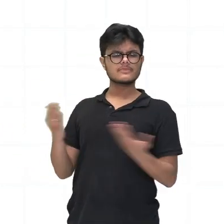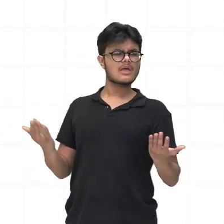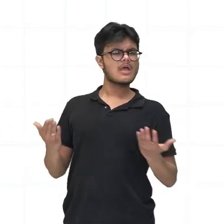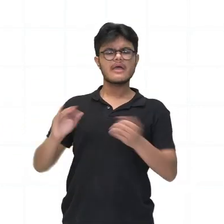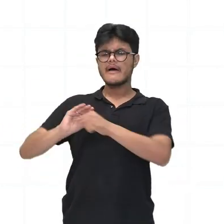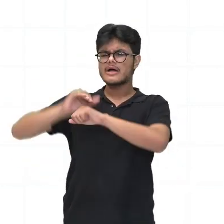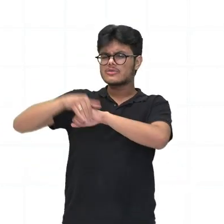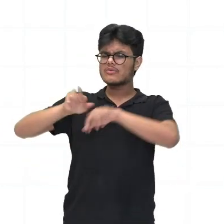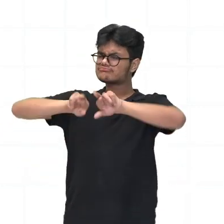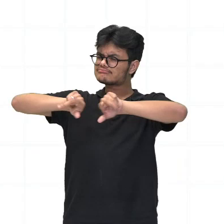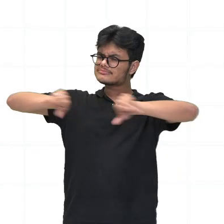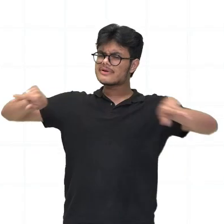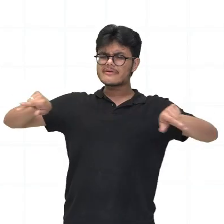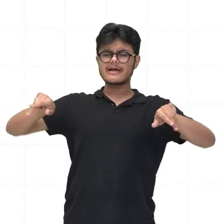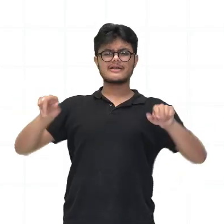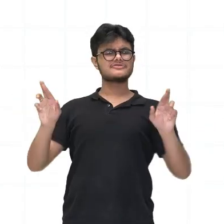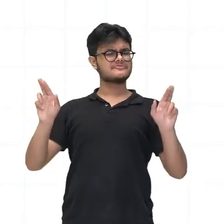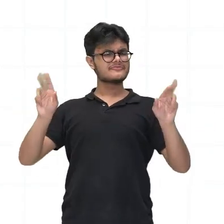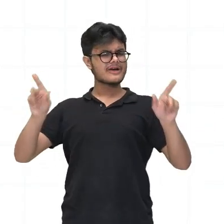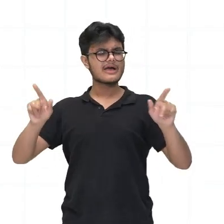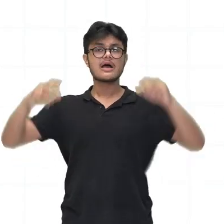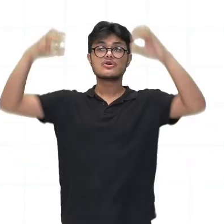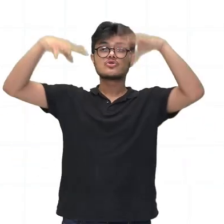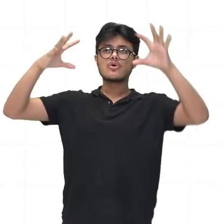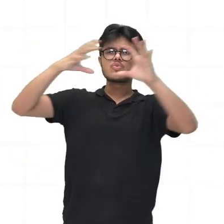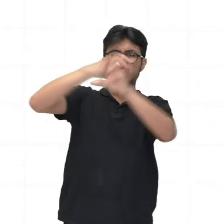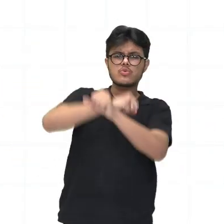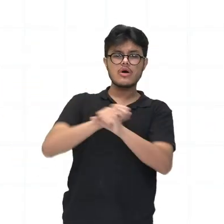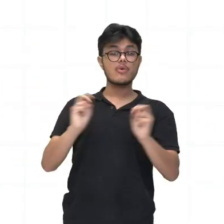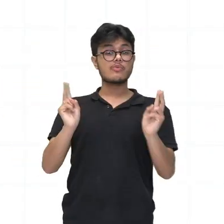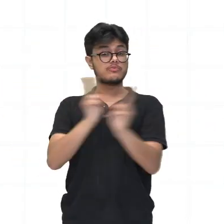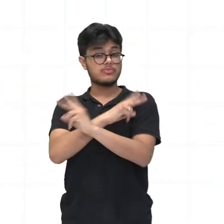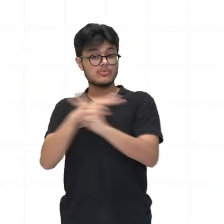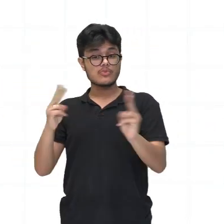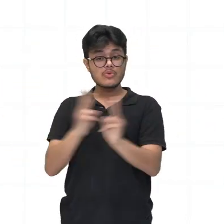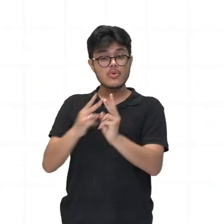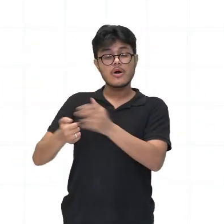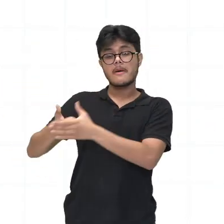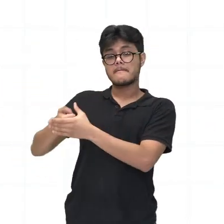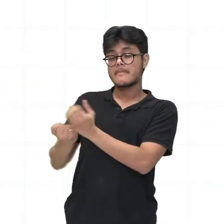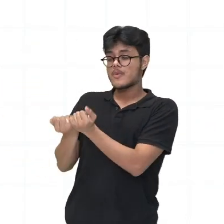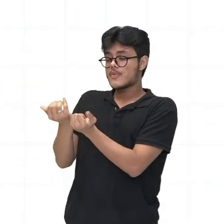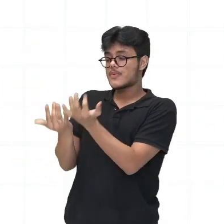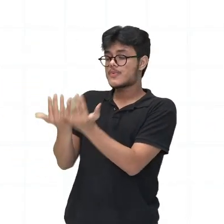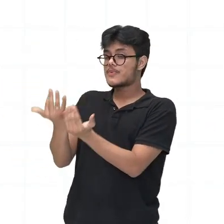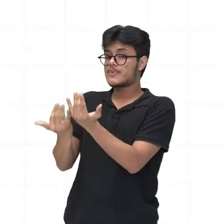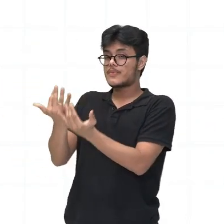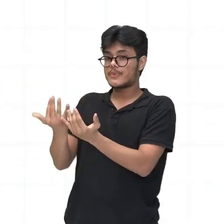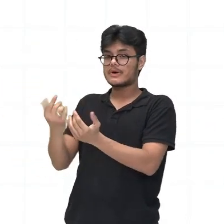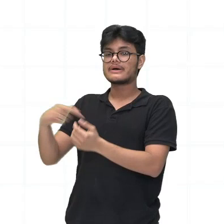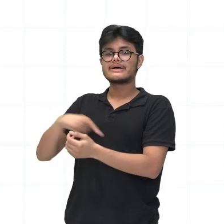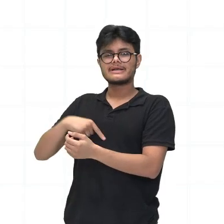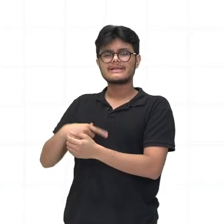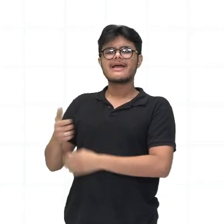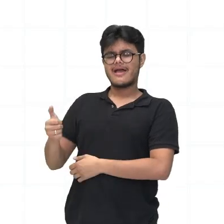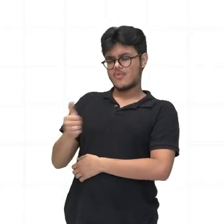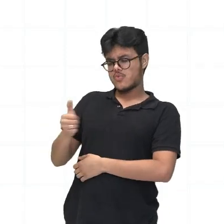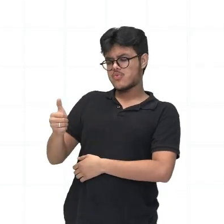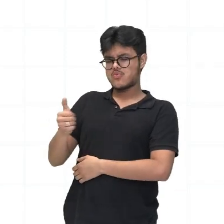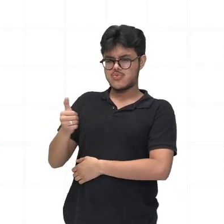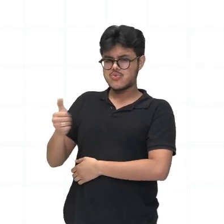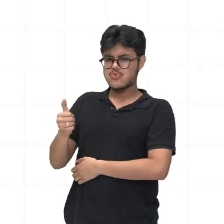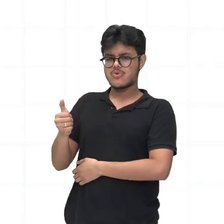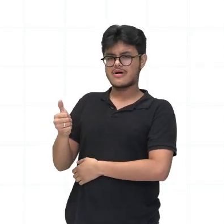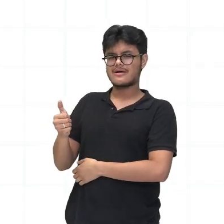bruma, chuva, escuridão, ainda que o vento açoite, guardo-a na concha da mão.